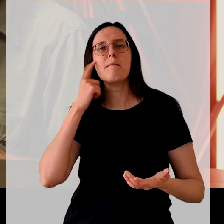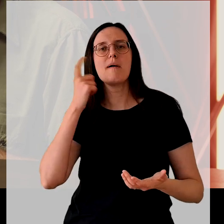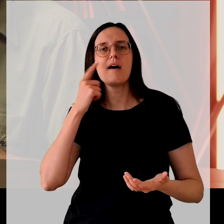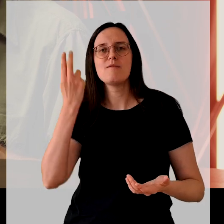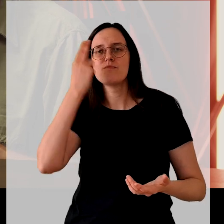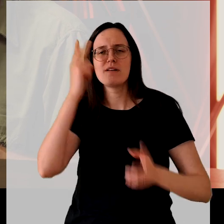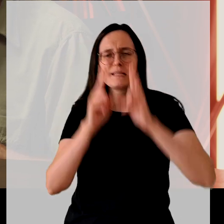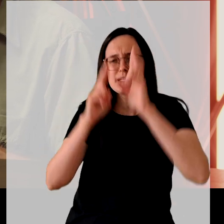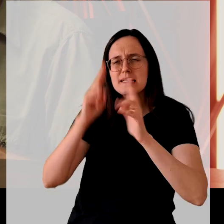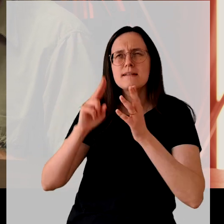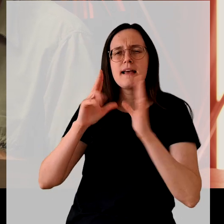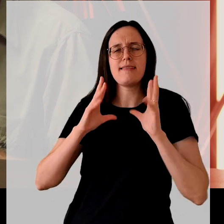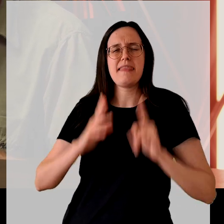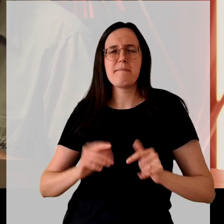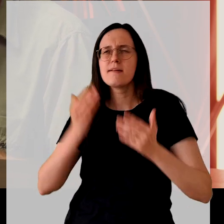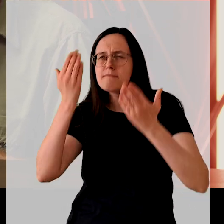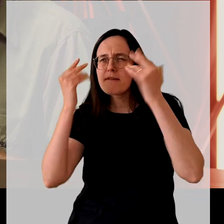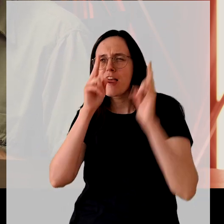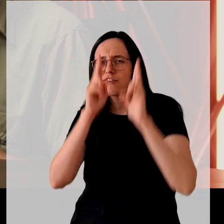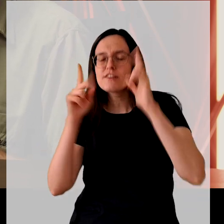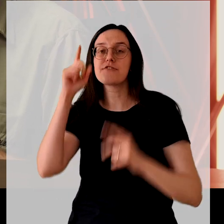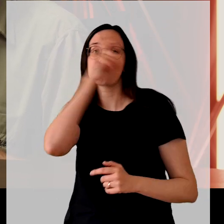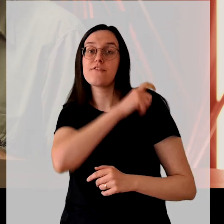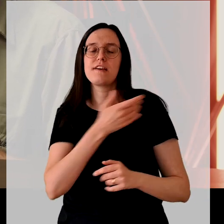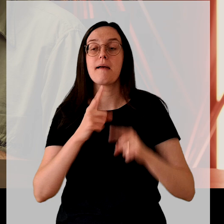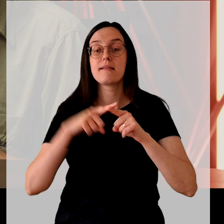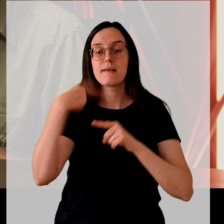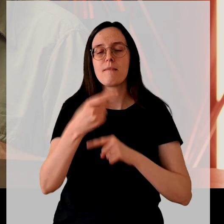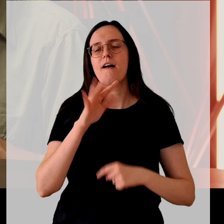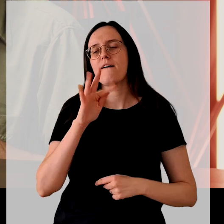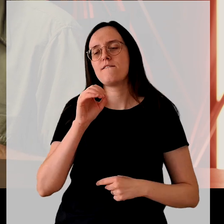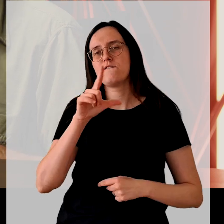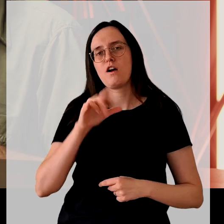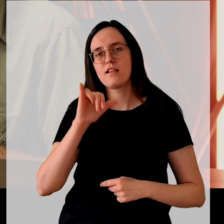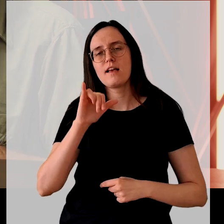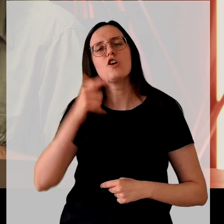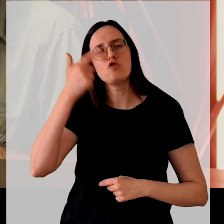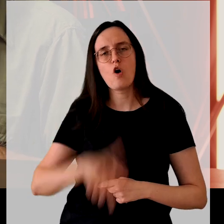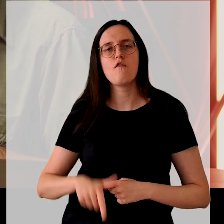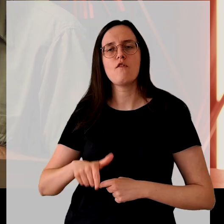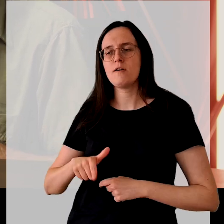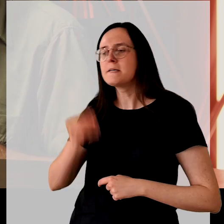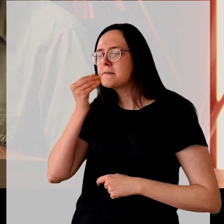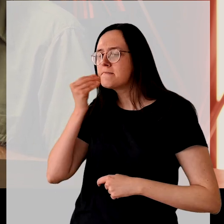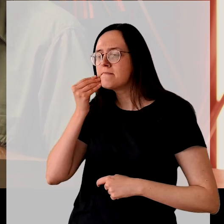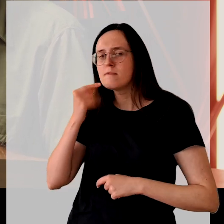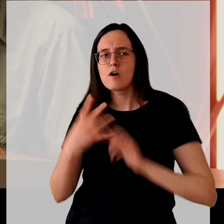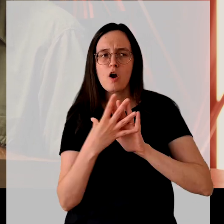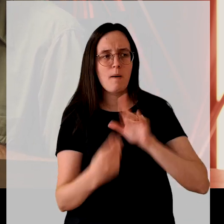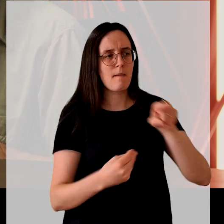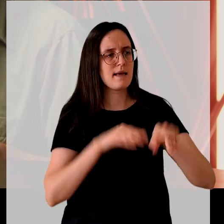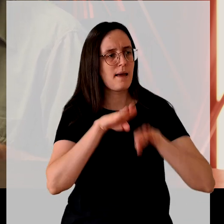Esse barulho assim para pós tirar, para pós limpar depois. Porque depois o Foley vai lá e vai fazer esse som, reproduzir esse